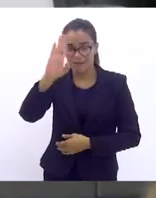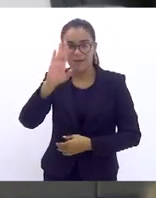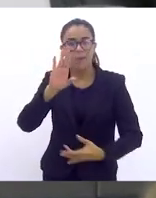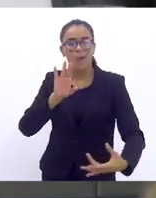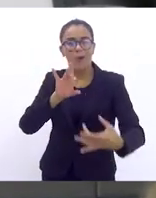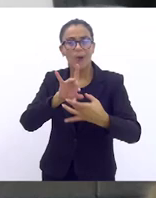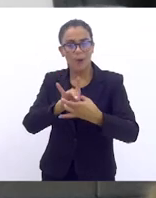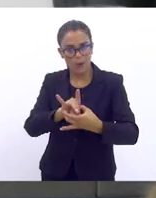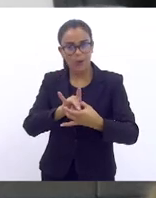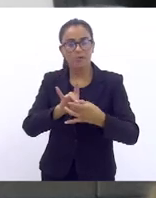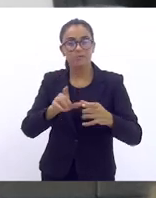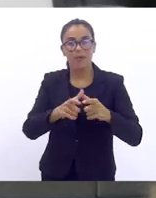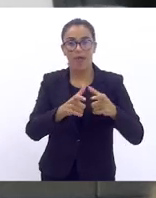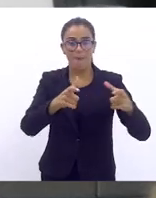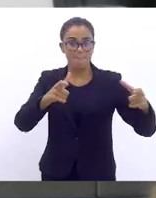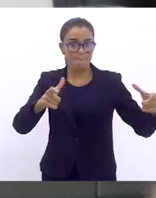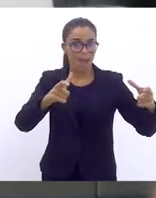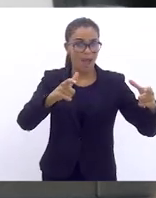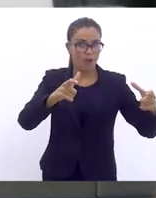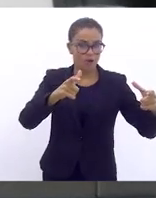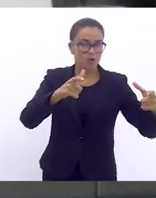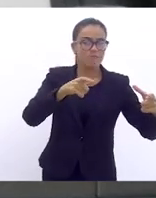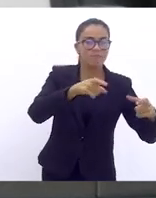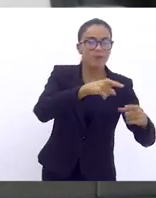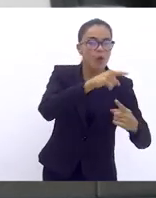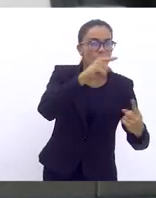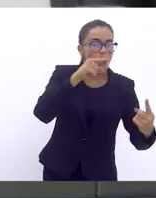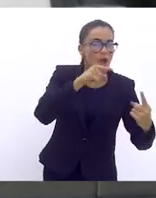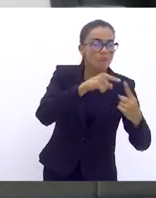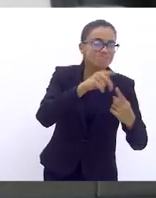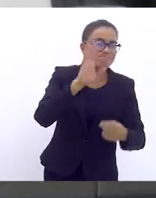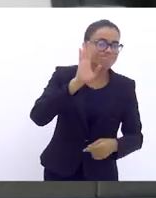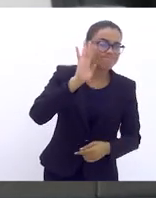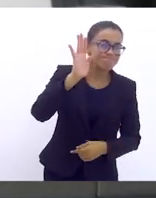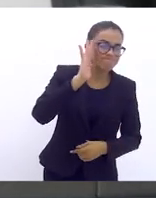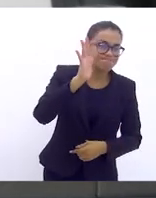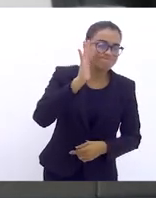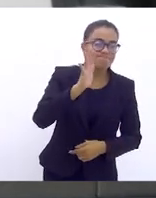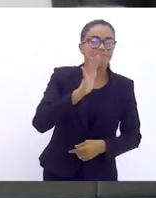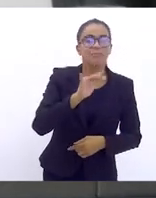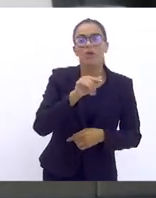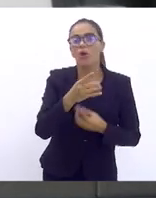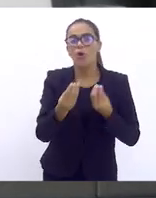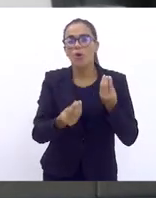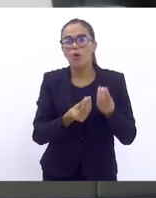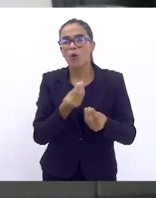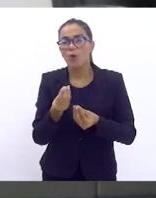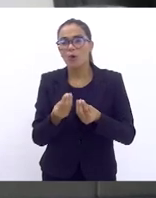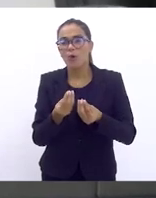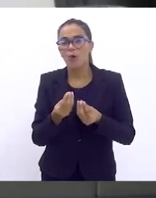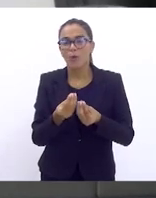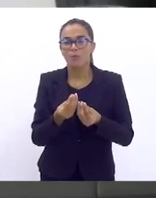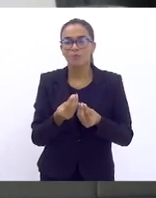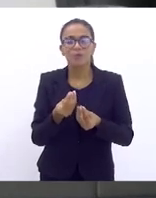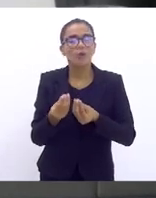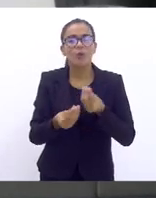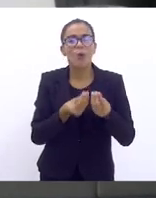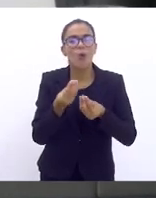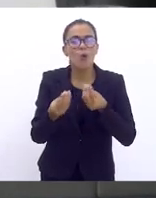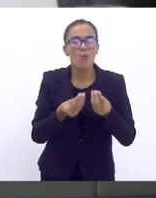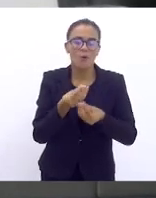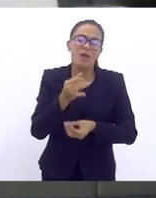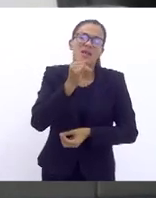das macro-tendências com os fatores portadores de futuros onde eles se alinho Então como